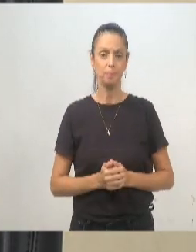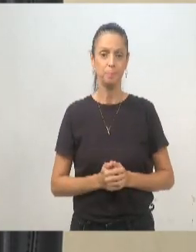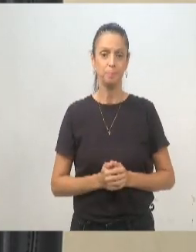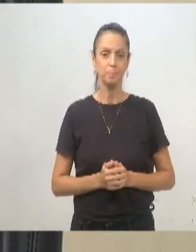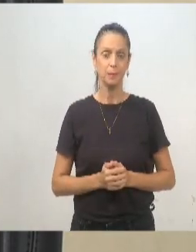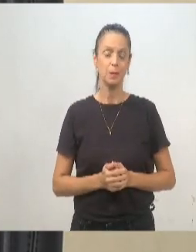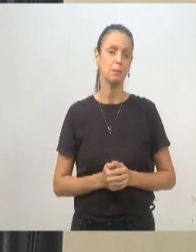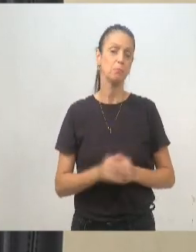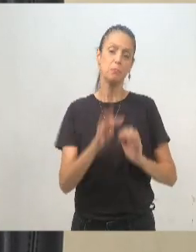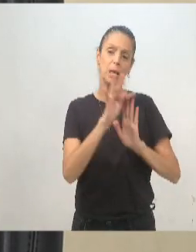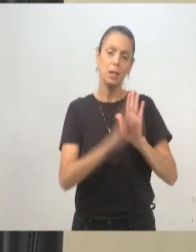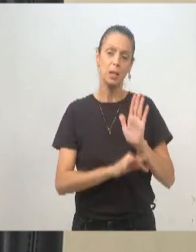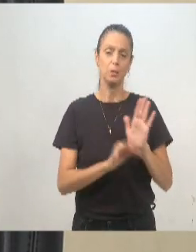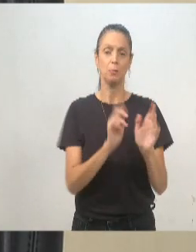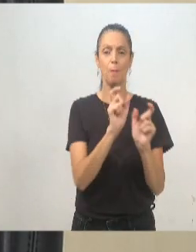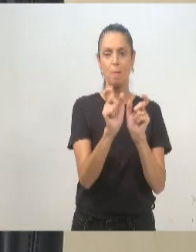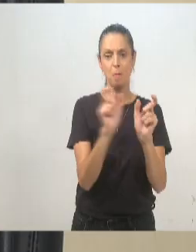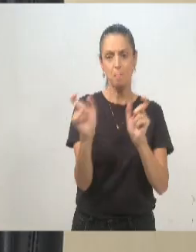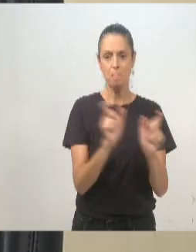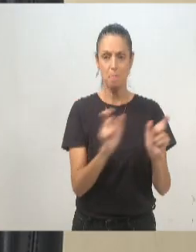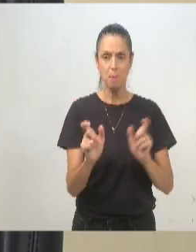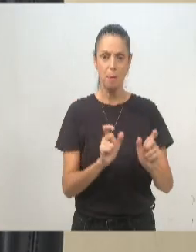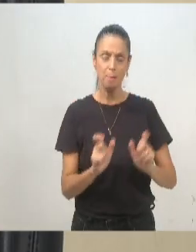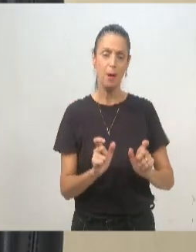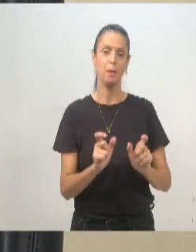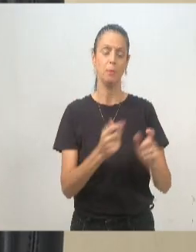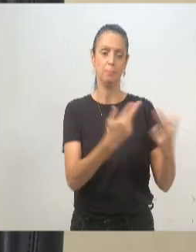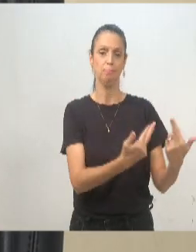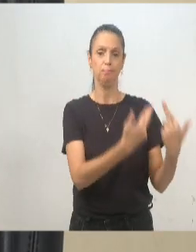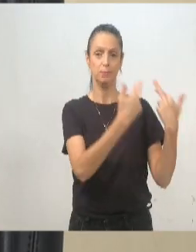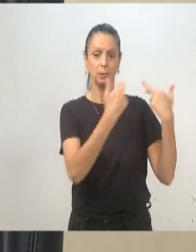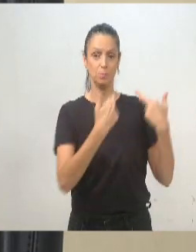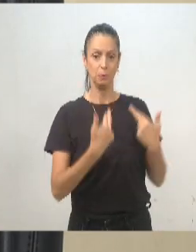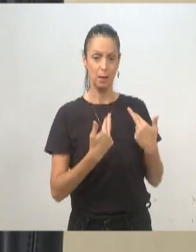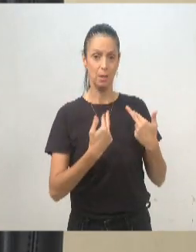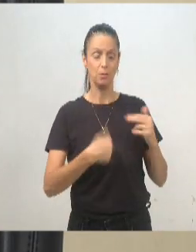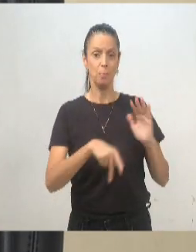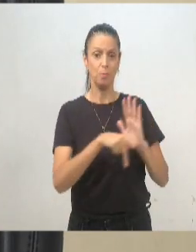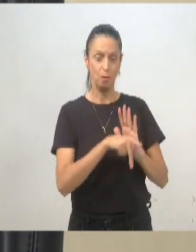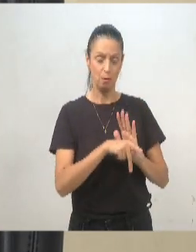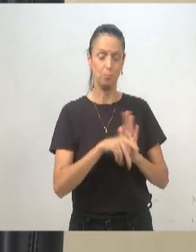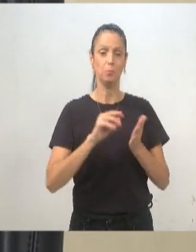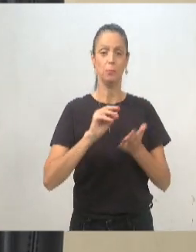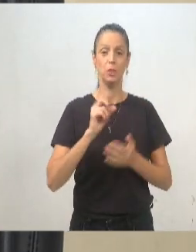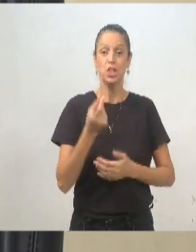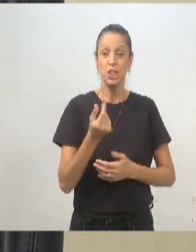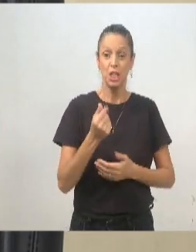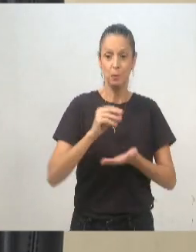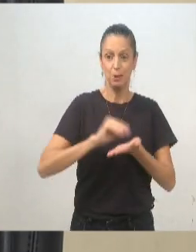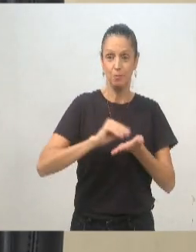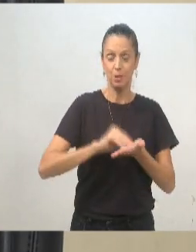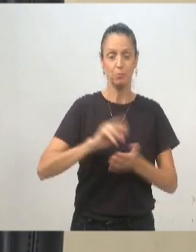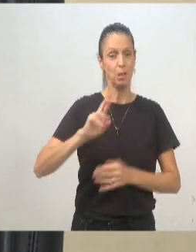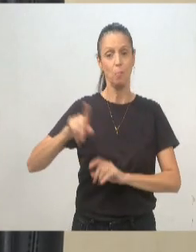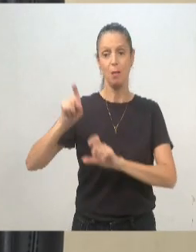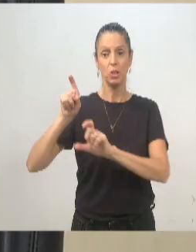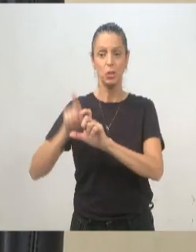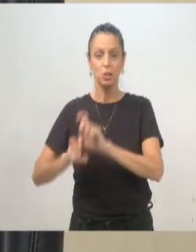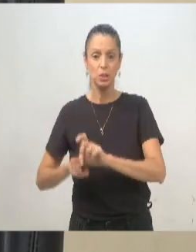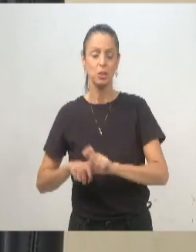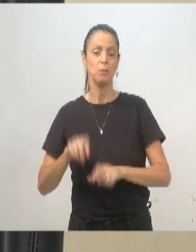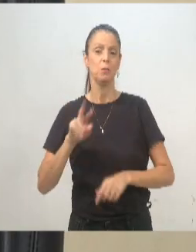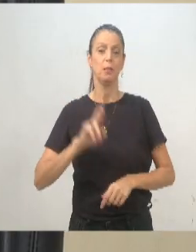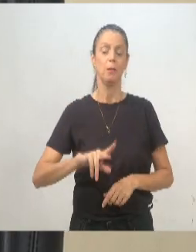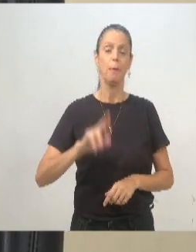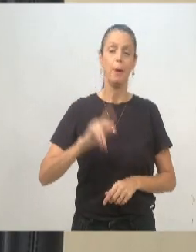se coloca para se jogar a responsabilidade de um déficit orçamentário, que nada tem a ver com dívida, né, nem com